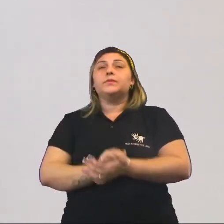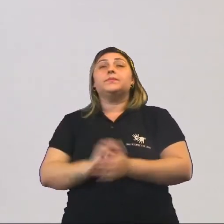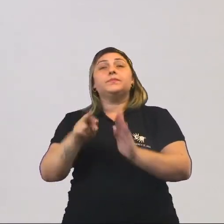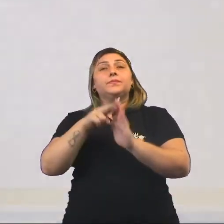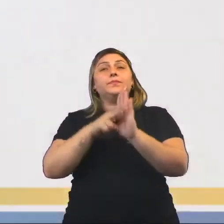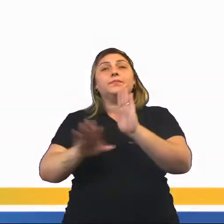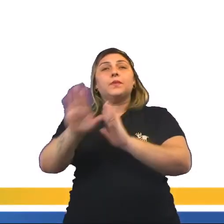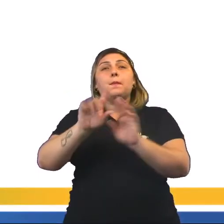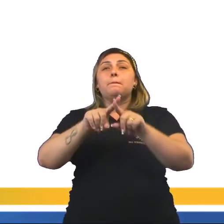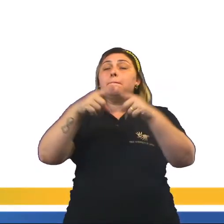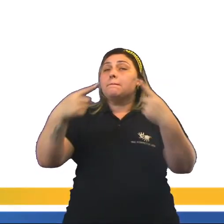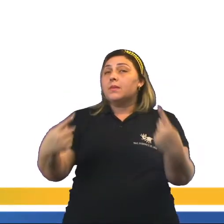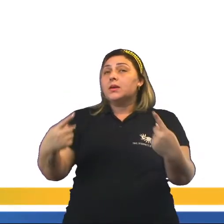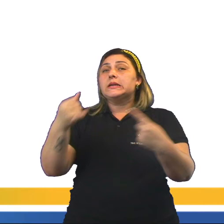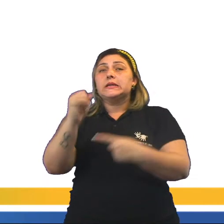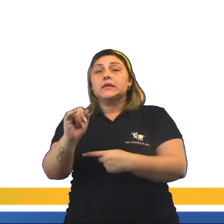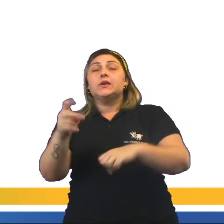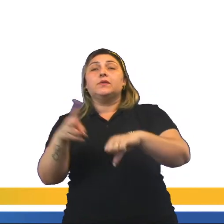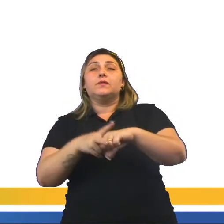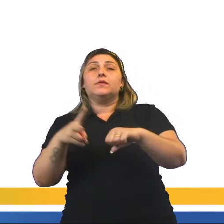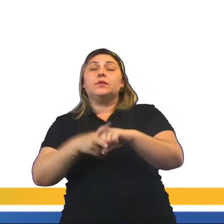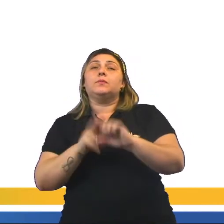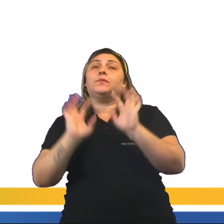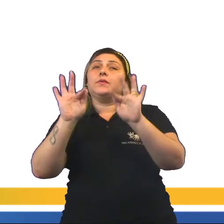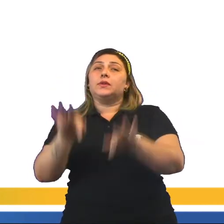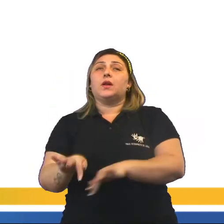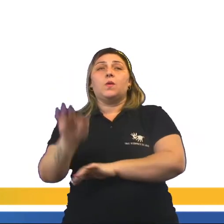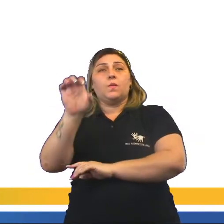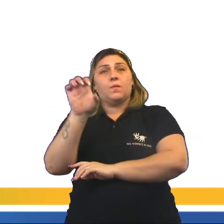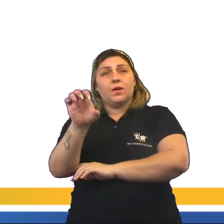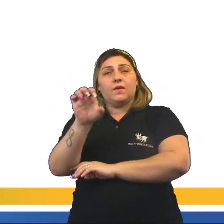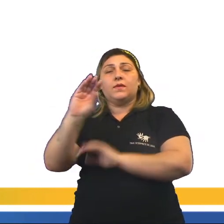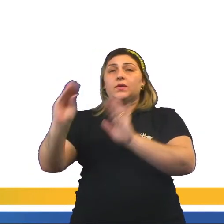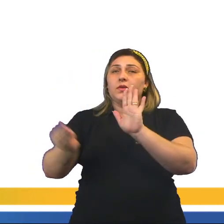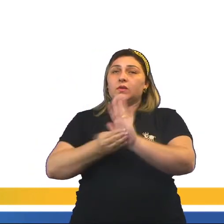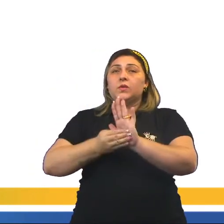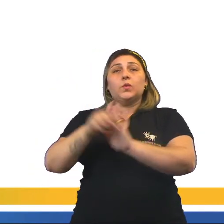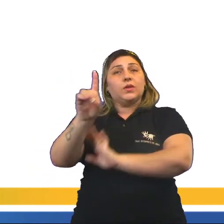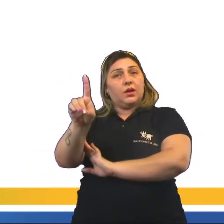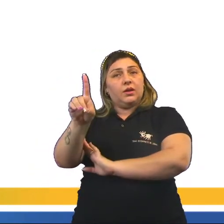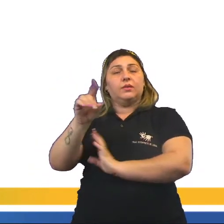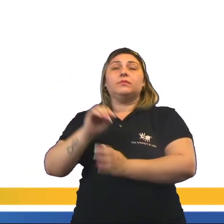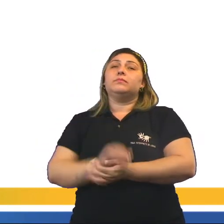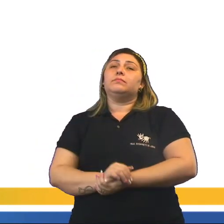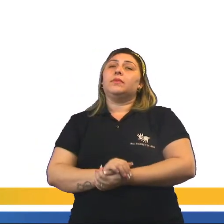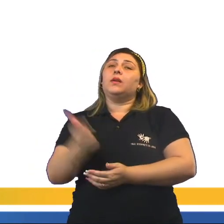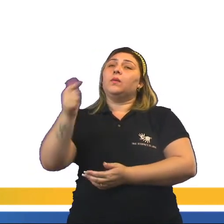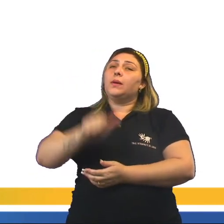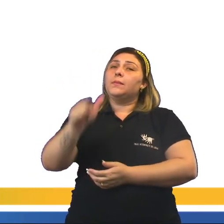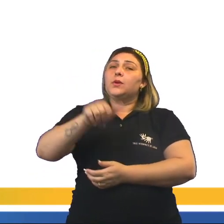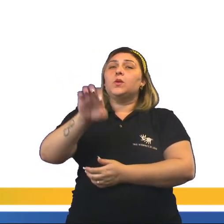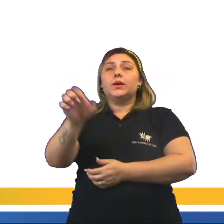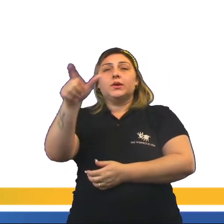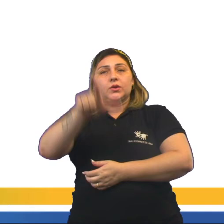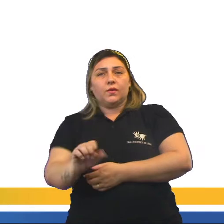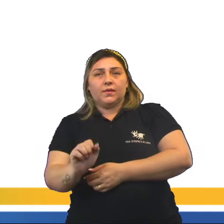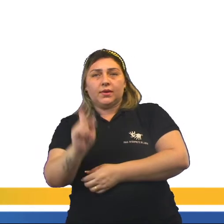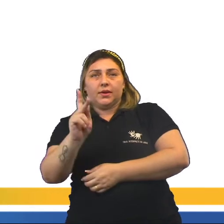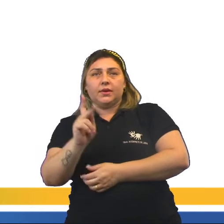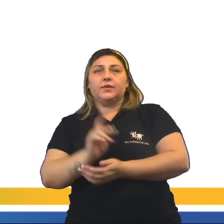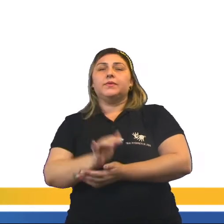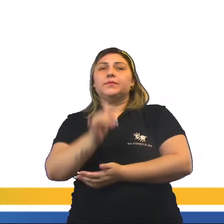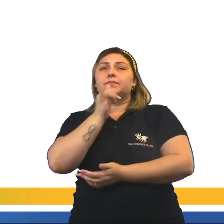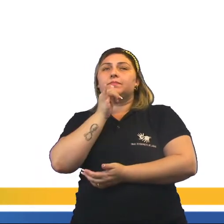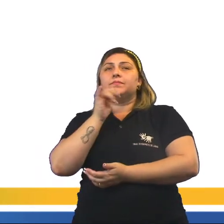geral. Porém, se o seu verbo termina em e, você vai acrescentar apenas o d, para não repetir o e novamente, ok?